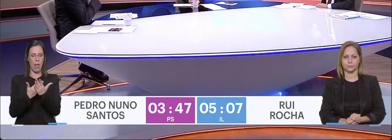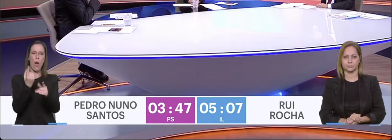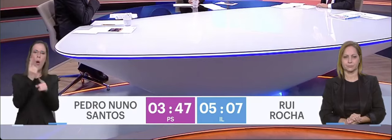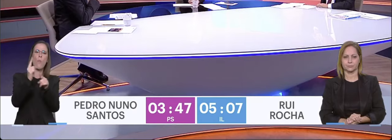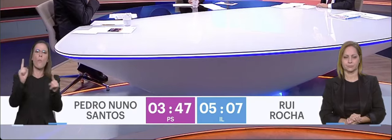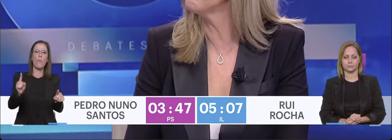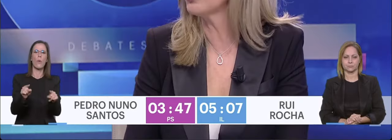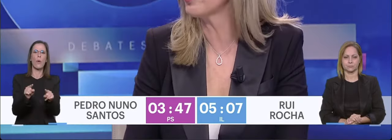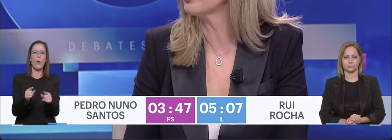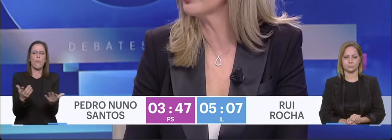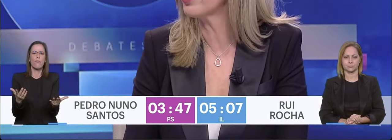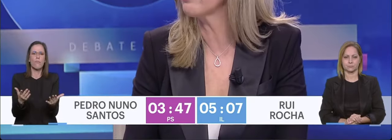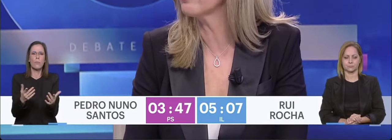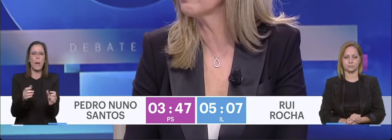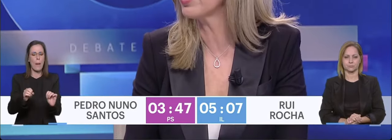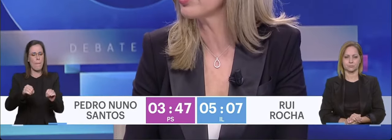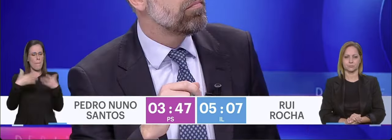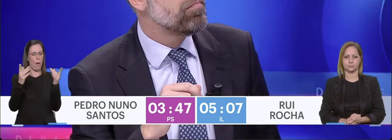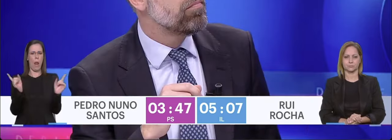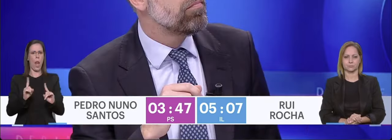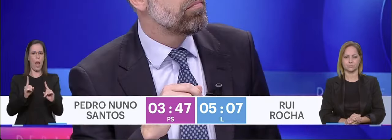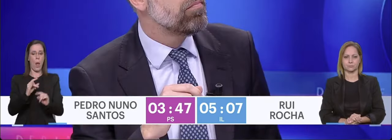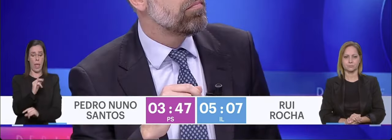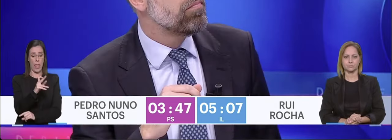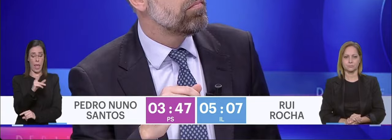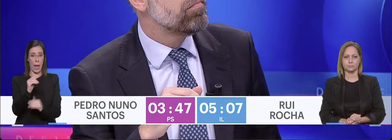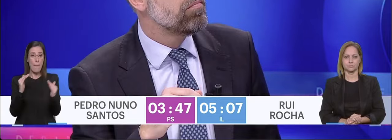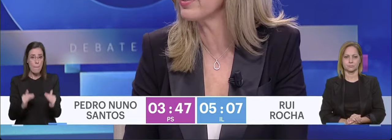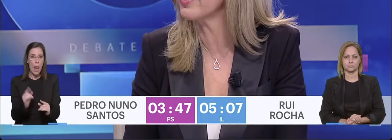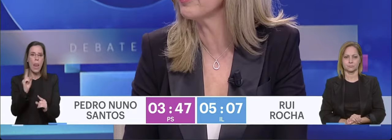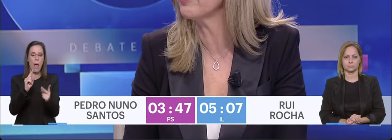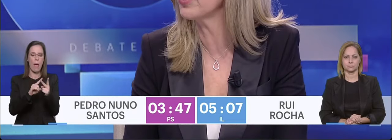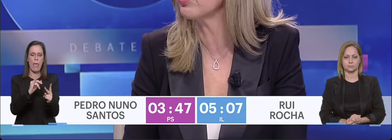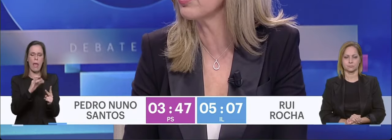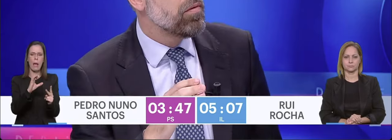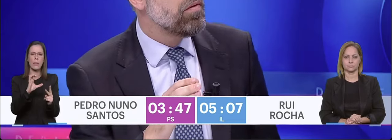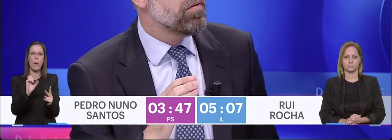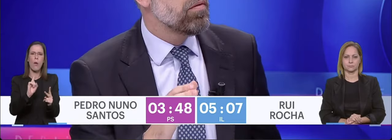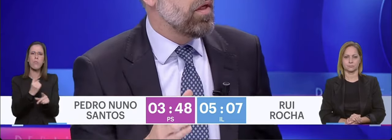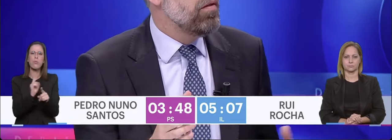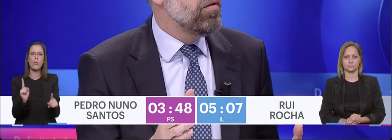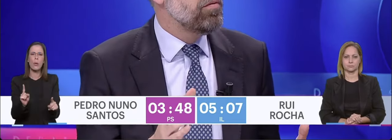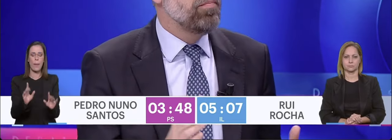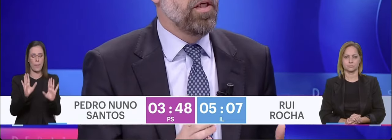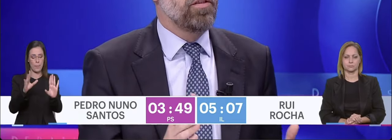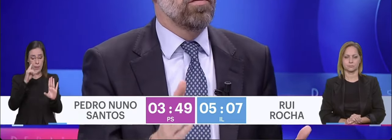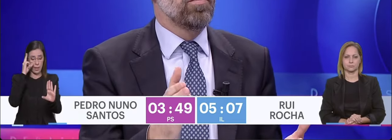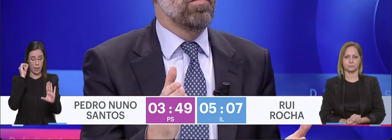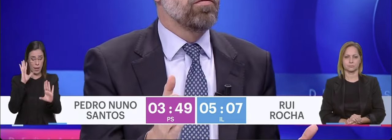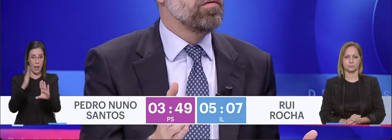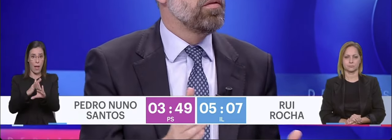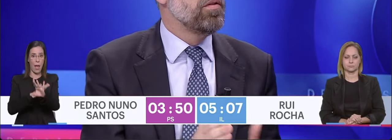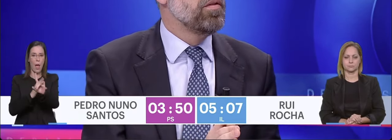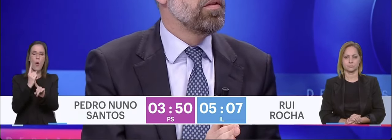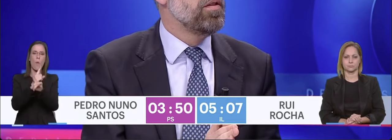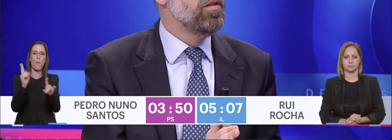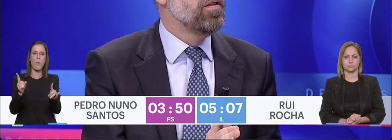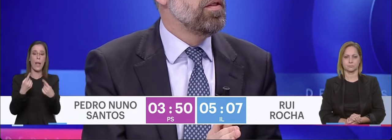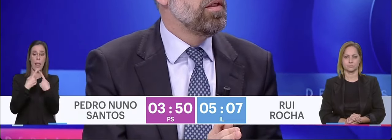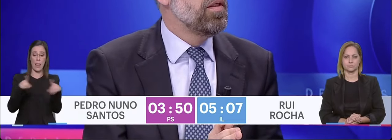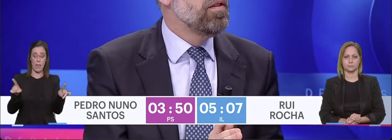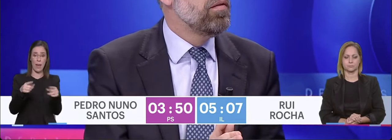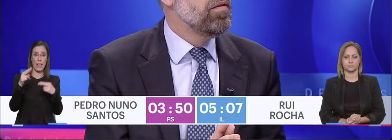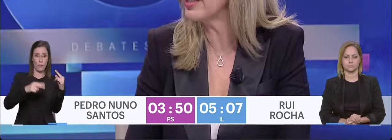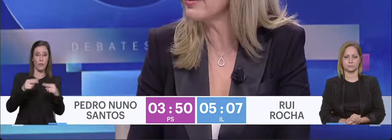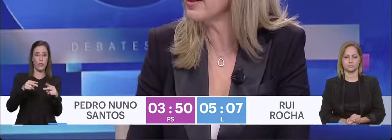que eh não é prioridade baixar o IRS e baixar o irc Sant Claro antes de mais ou porque é que este choque fiscal na